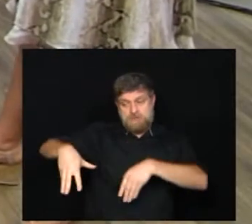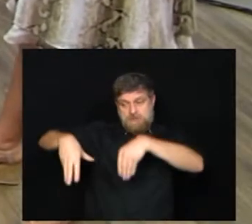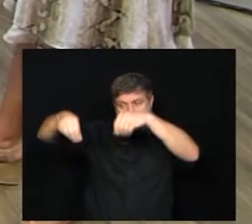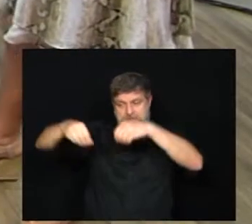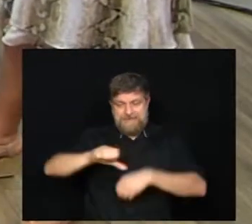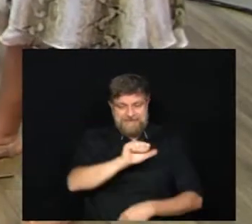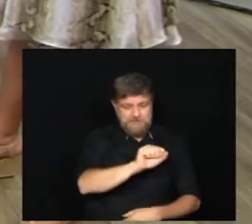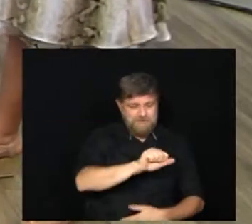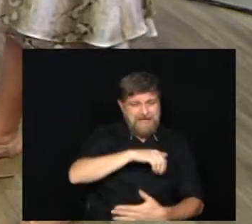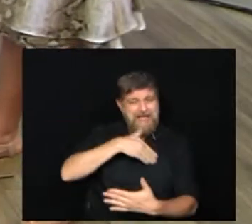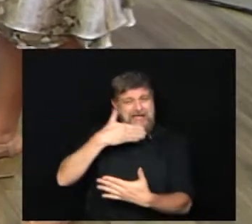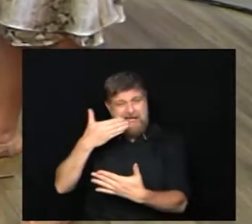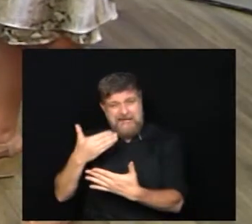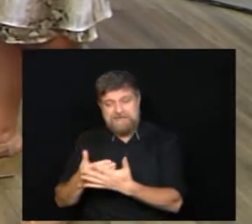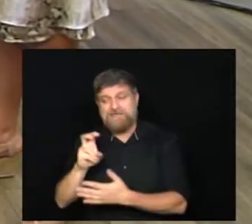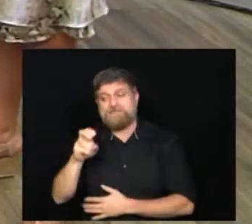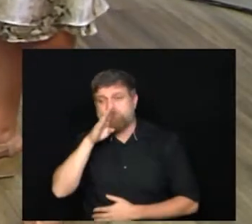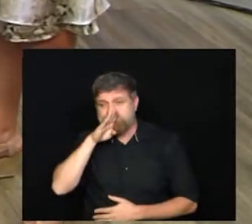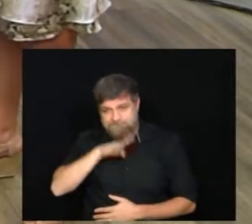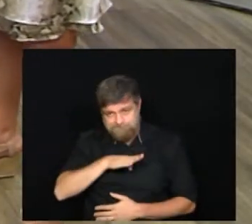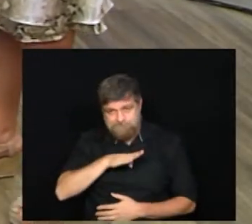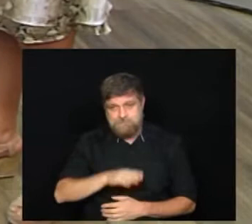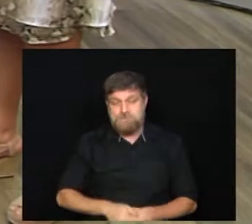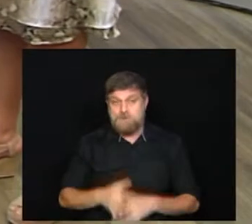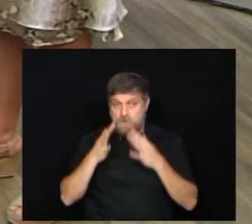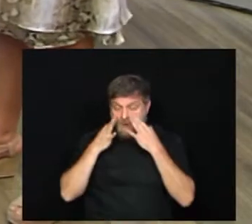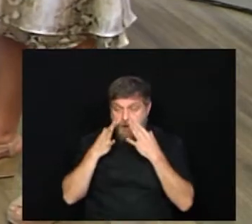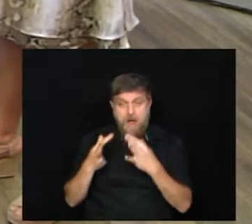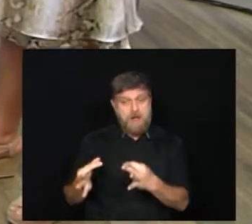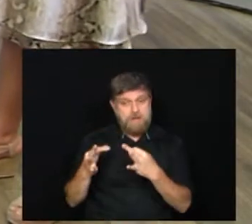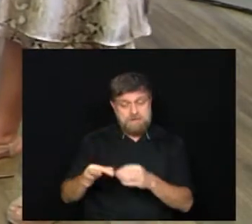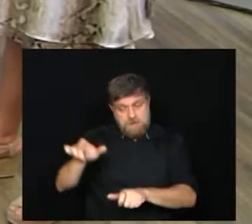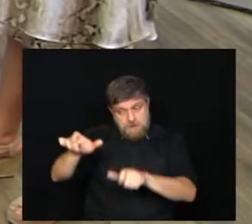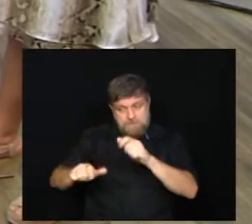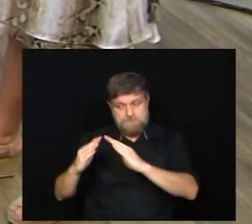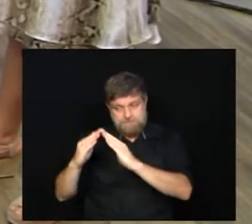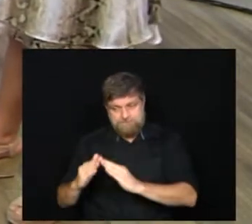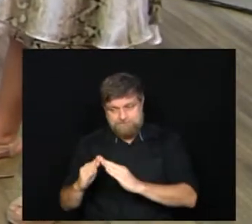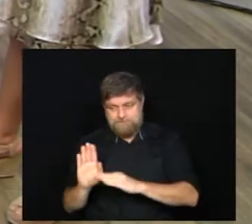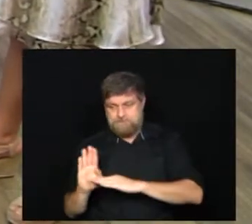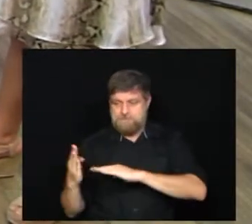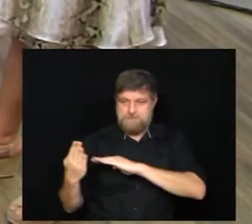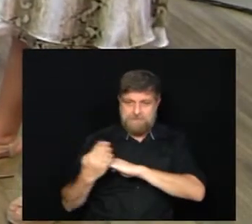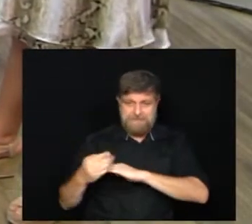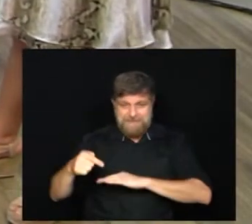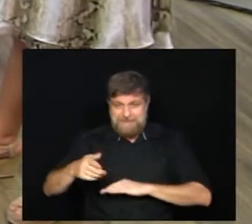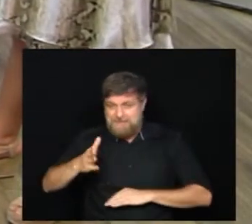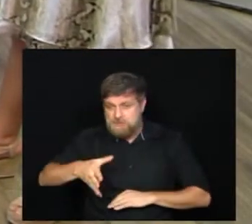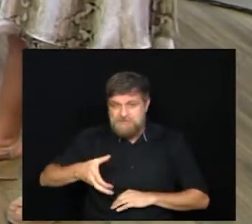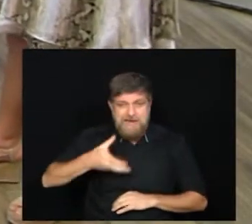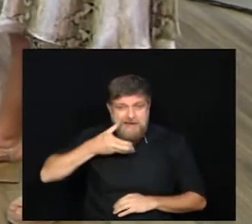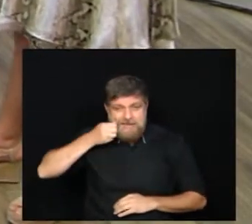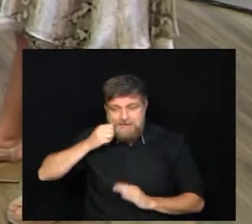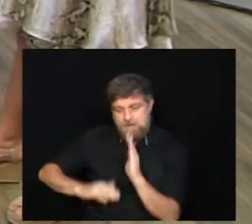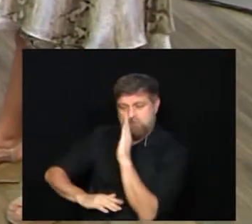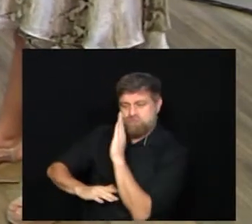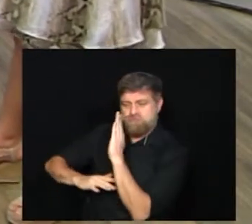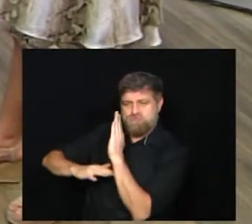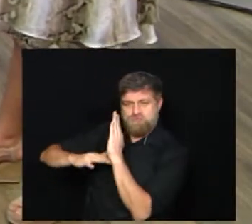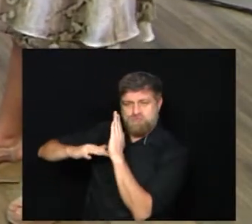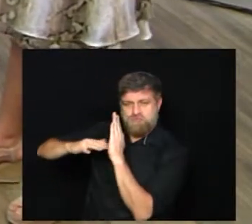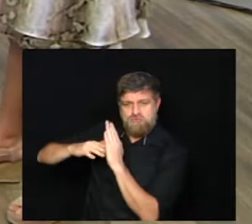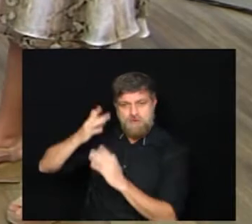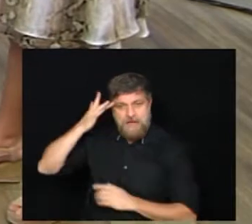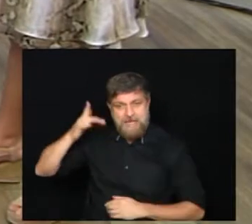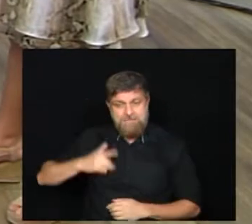é das 8 da manhã às 5 da tarde. Então, atenção, você morador aí destes bairros, já reserve hoje para não faltar